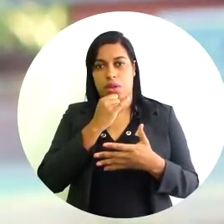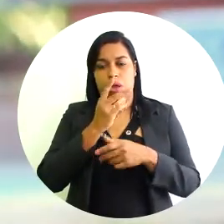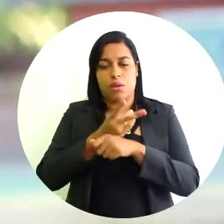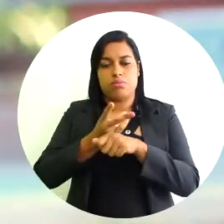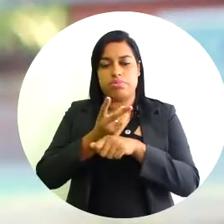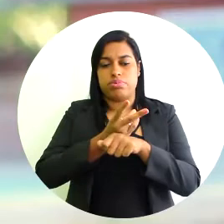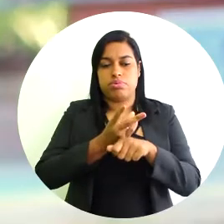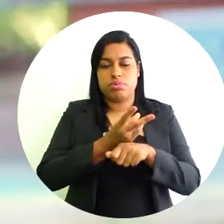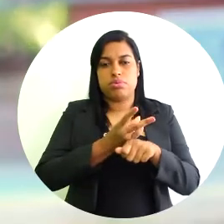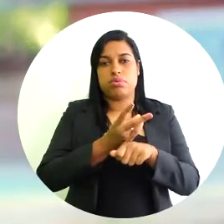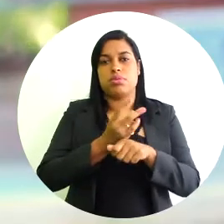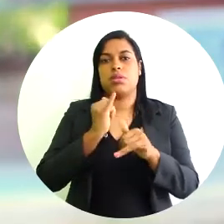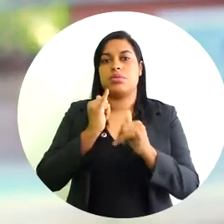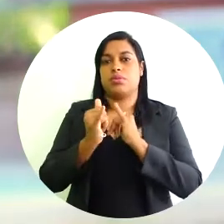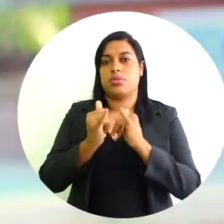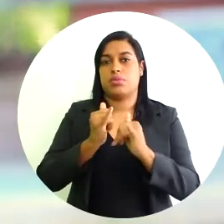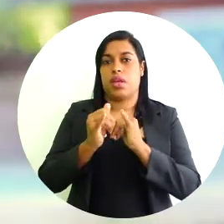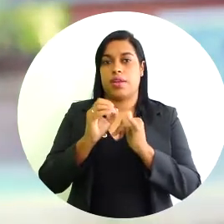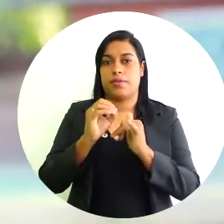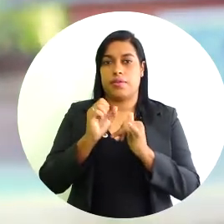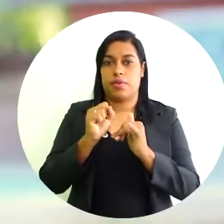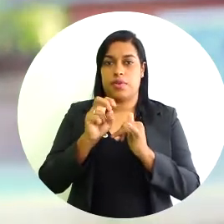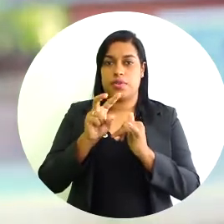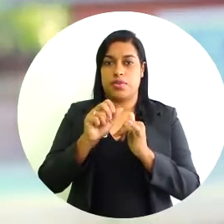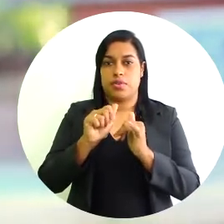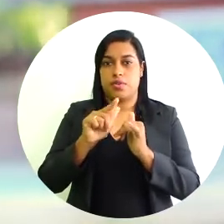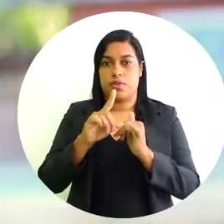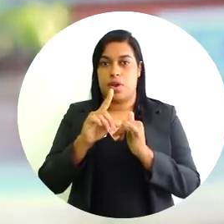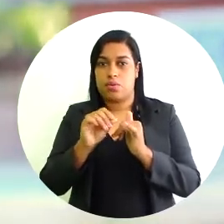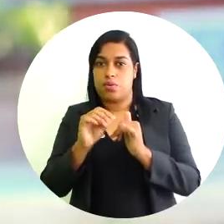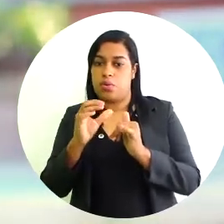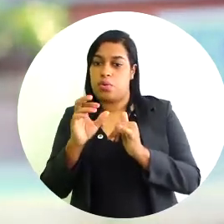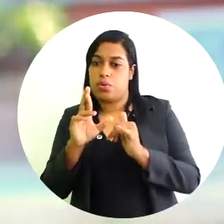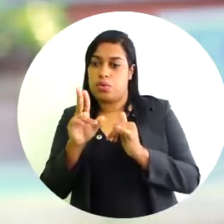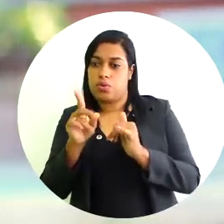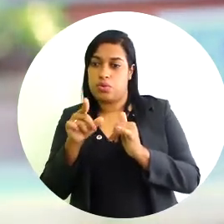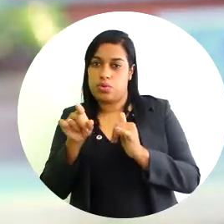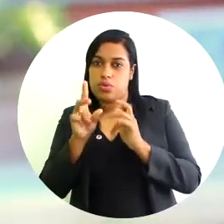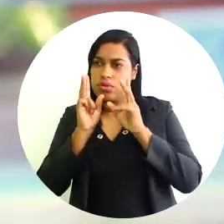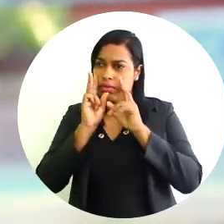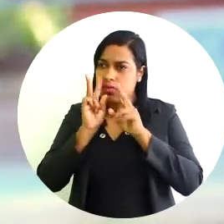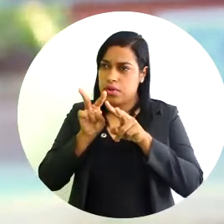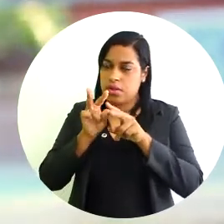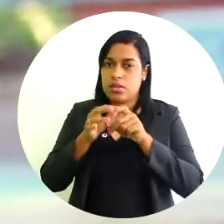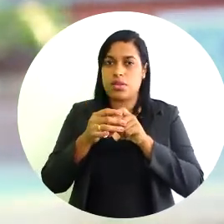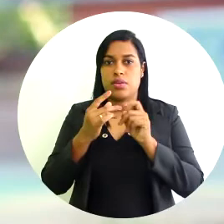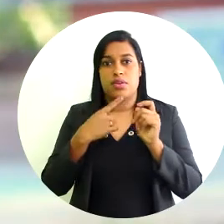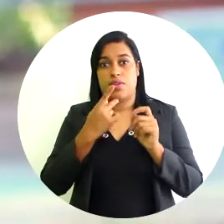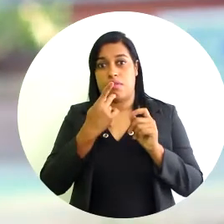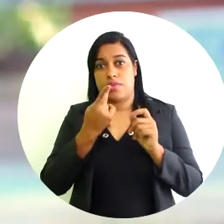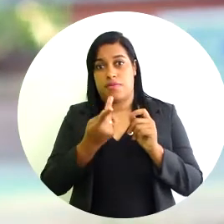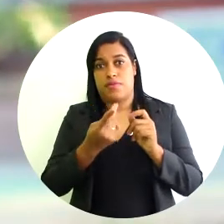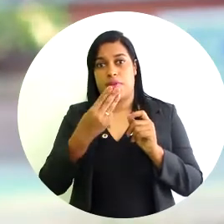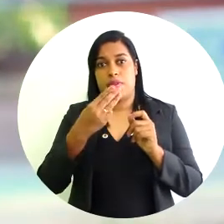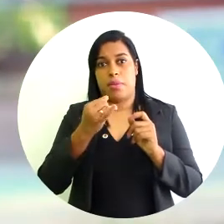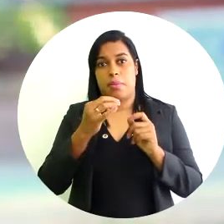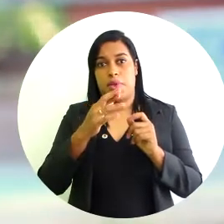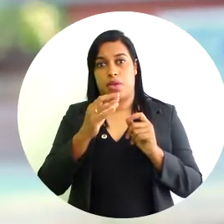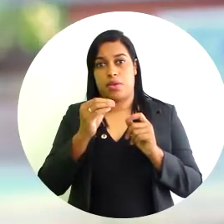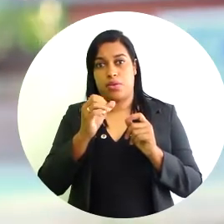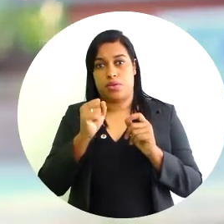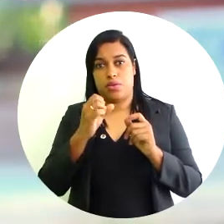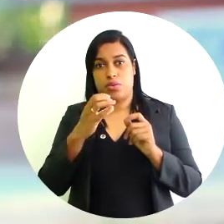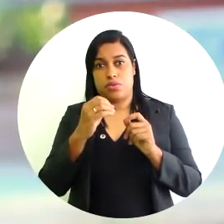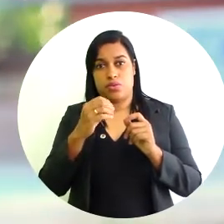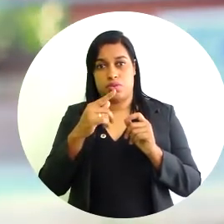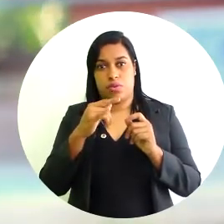da Fundação Oswaldo Cruz. Eu peço que vocês deem uma olhadinha nessa imagem. Então, quando a gente fala de microscópio,